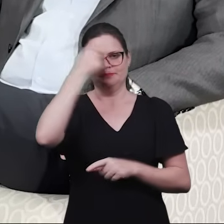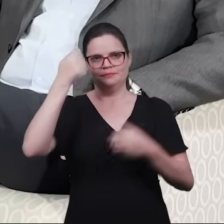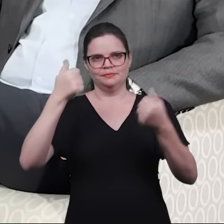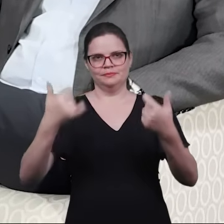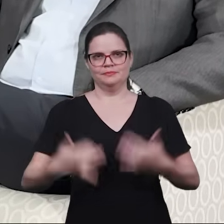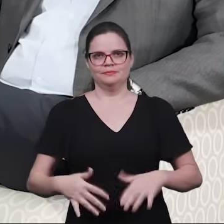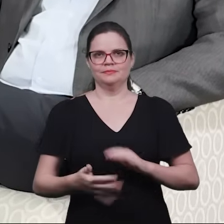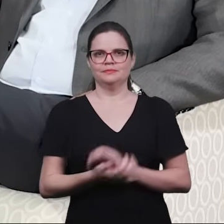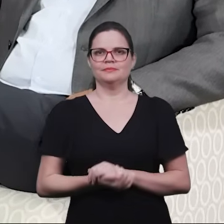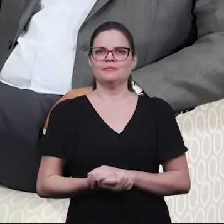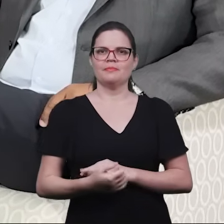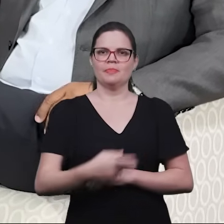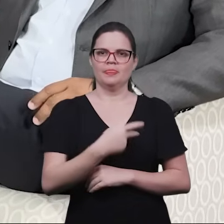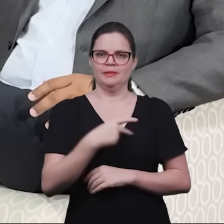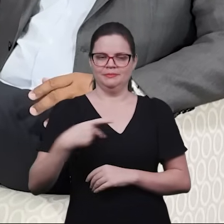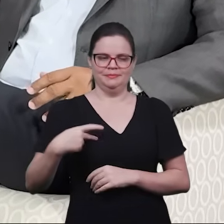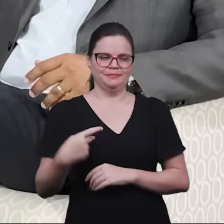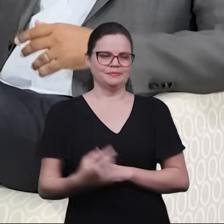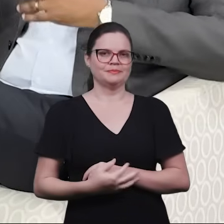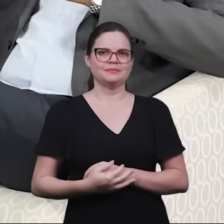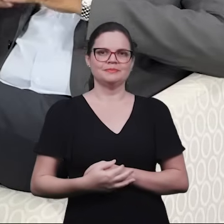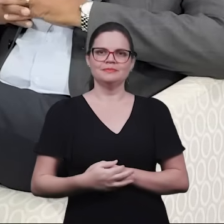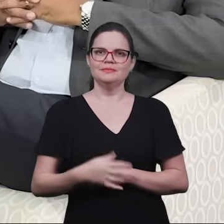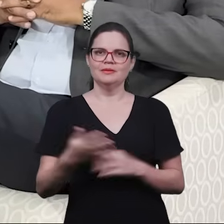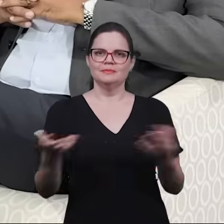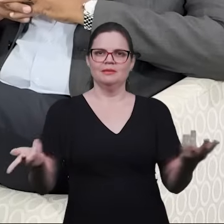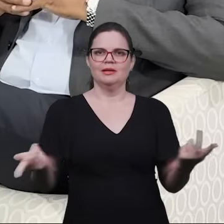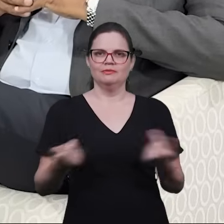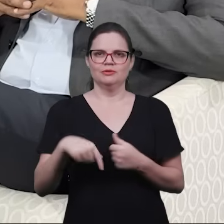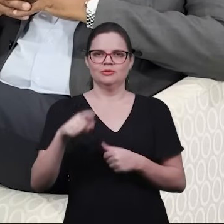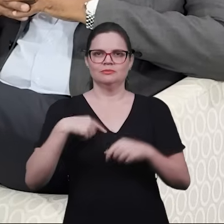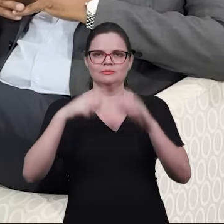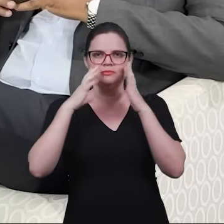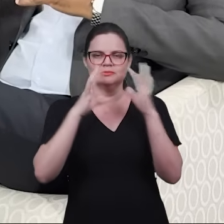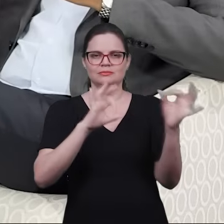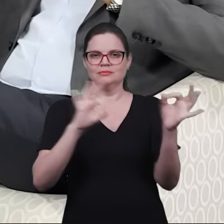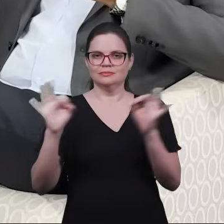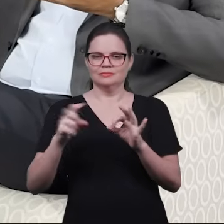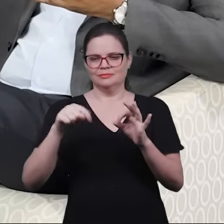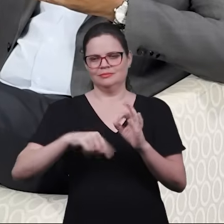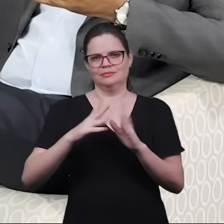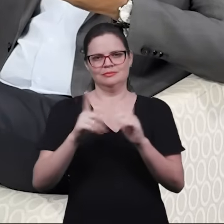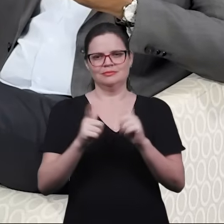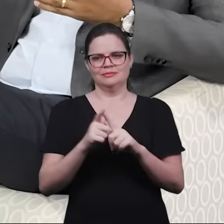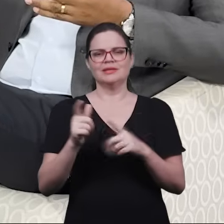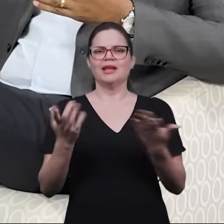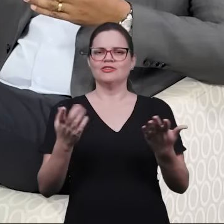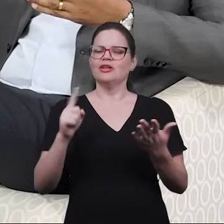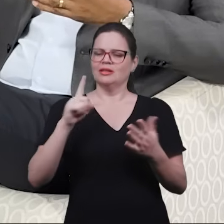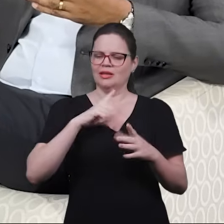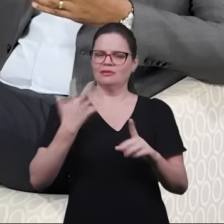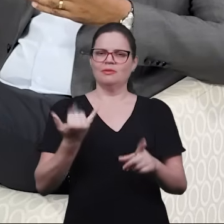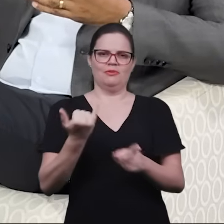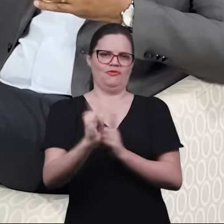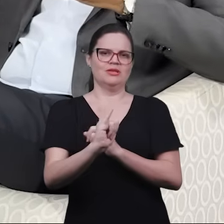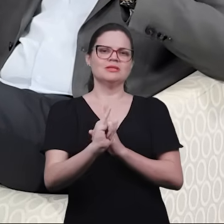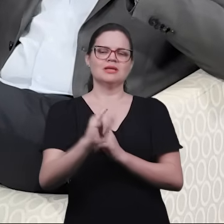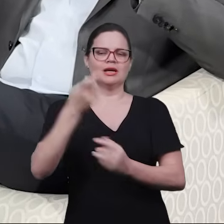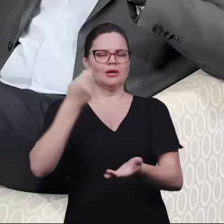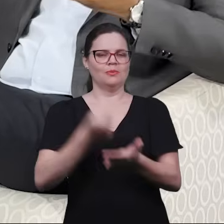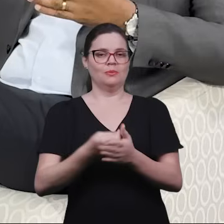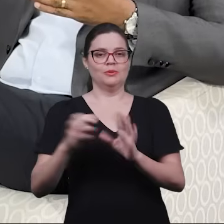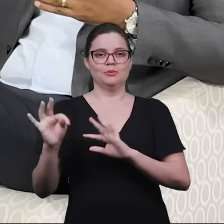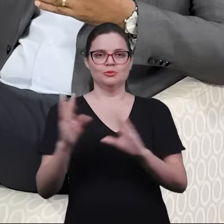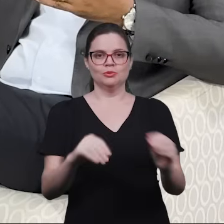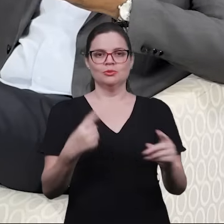favor, fique à vontade, pastor. Pastor Daniel, é maravilhoso nós vermos que essa obra ela é profética, porque